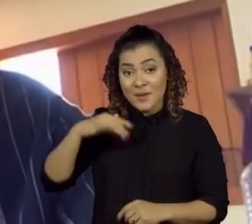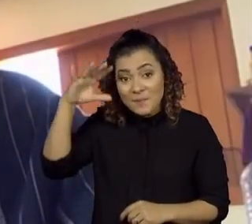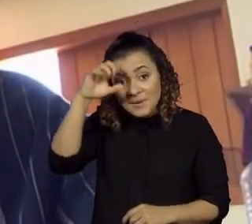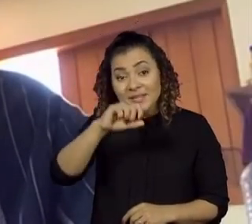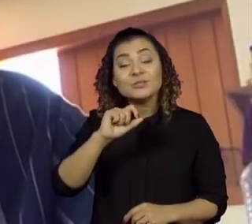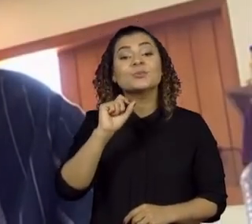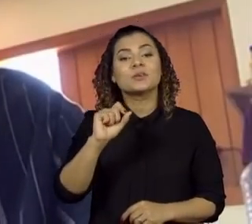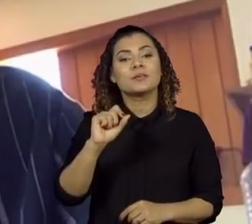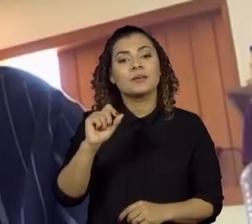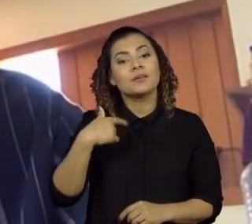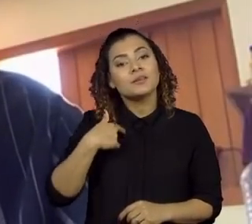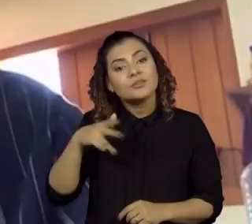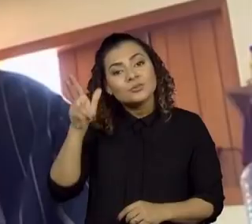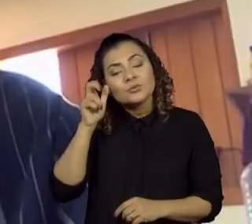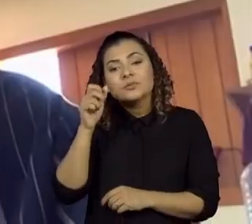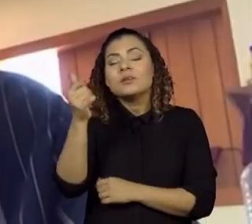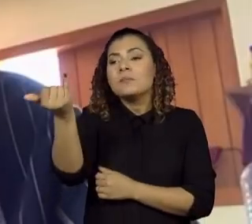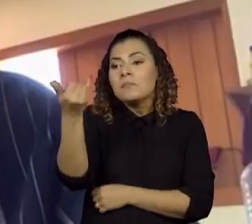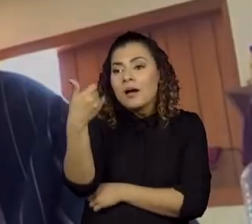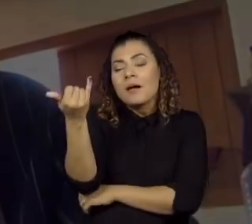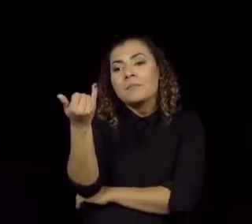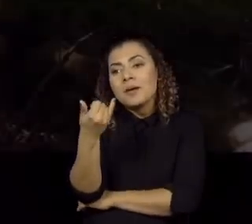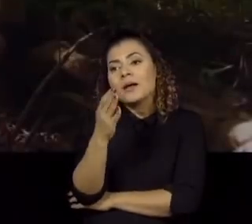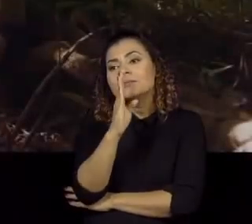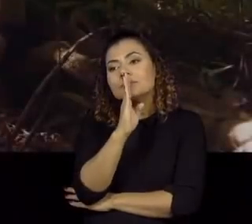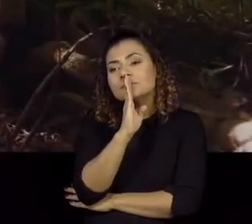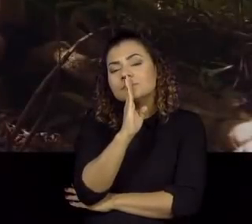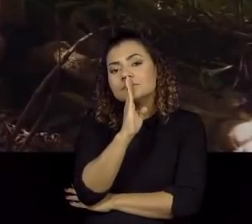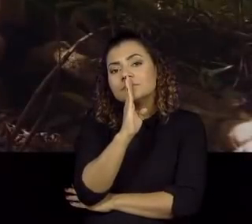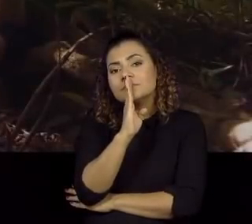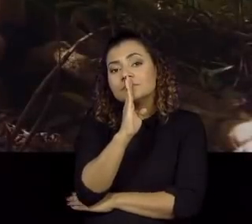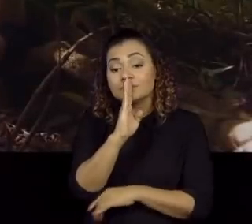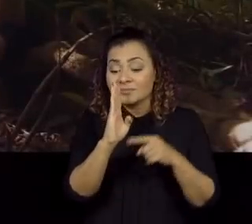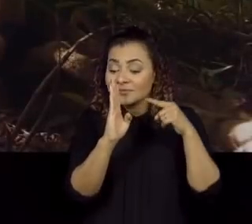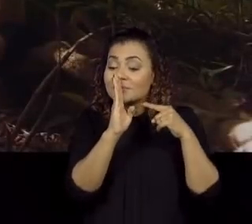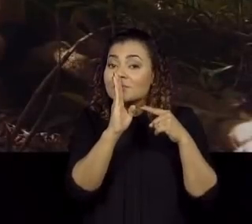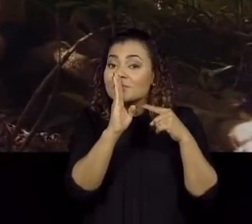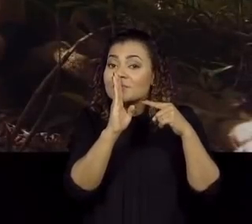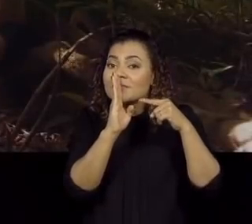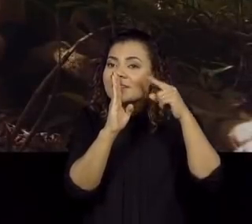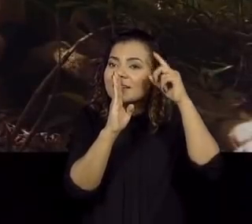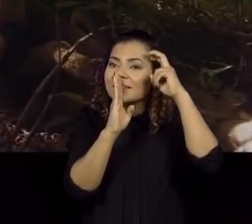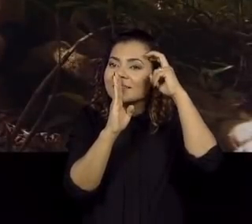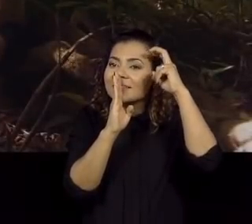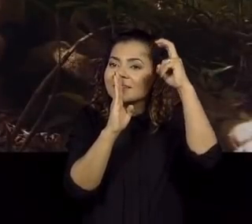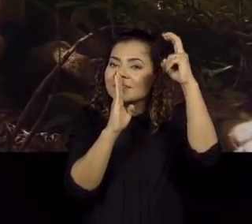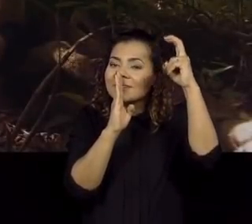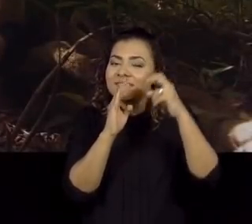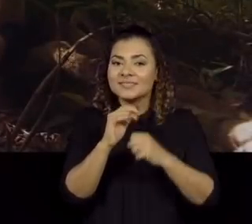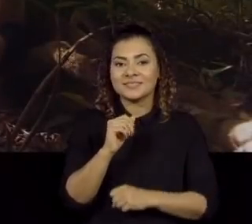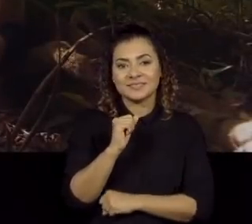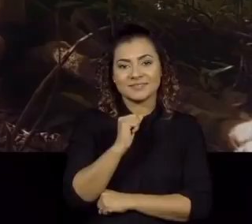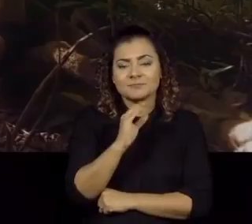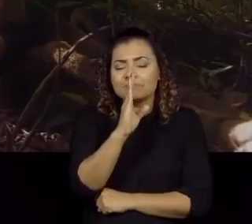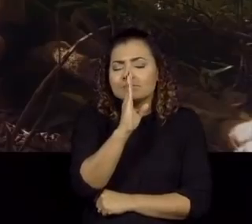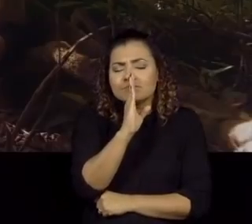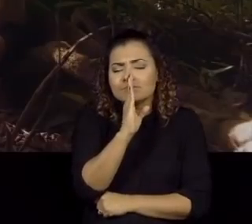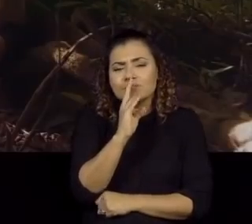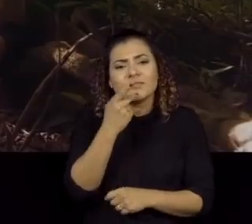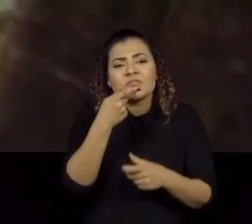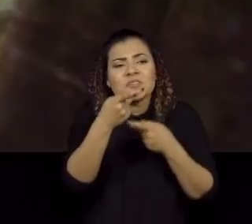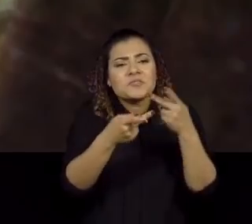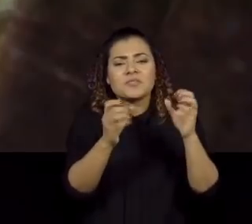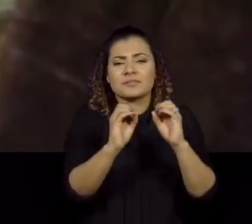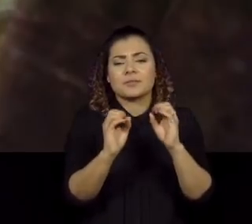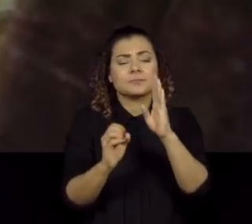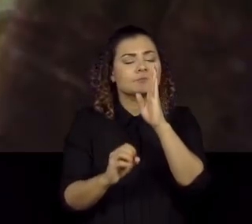escuta e a sabedoria do silêncio, né? Da gente escutar o que está em volta, da gente falar menos e